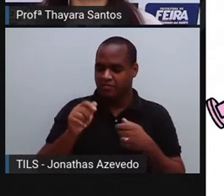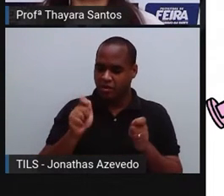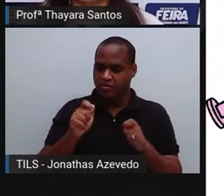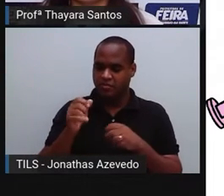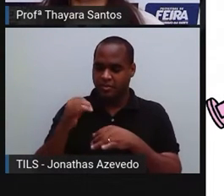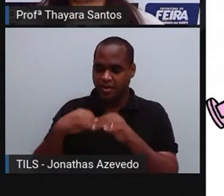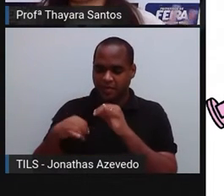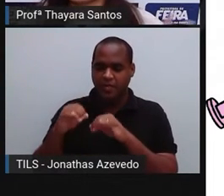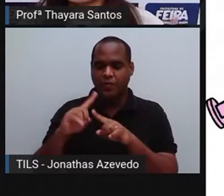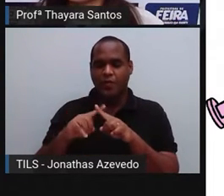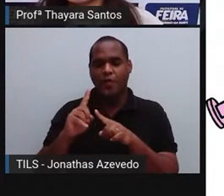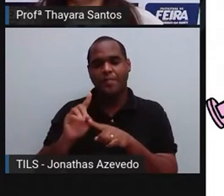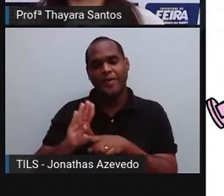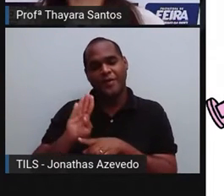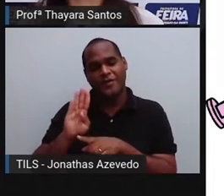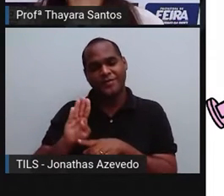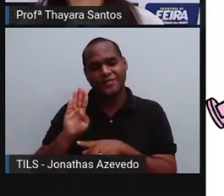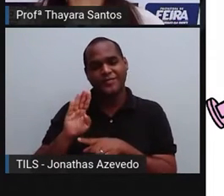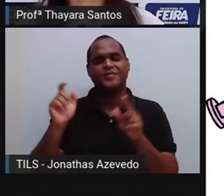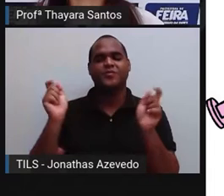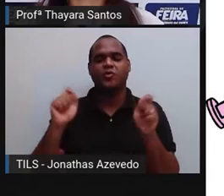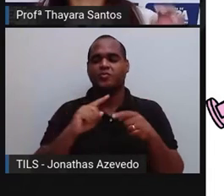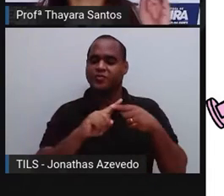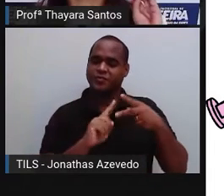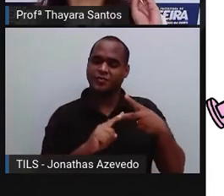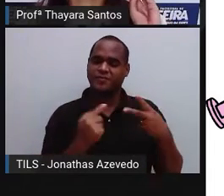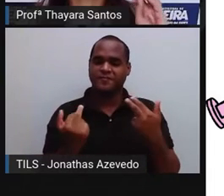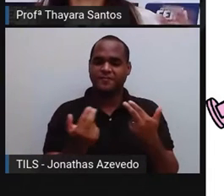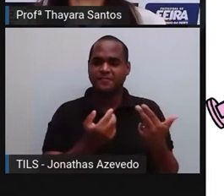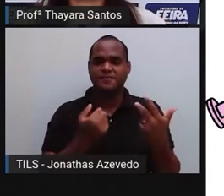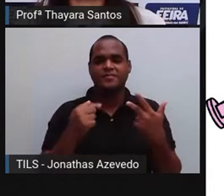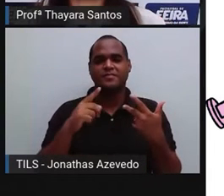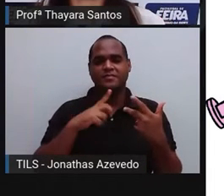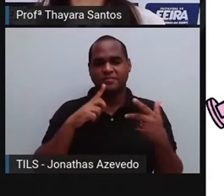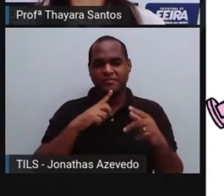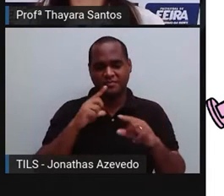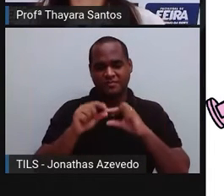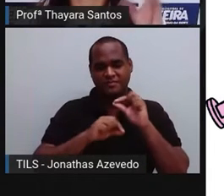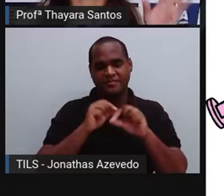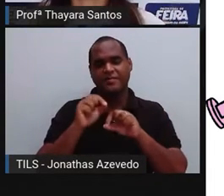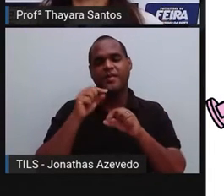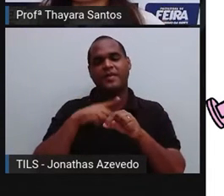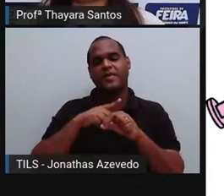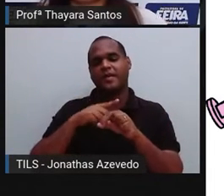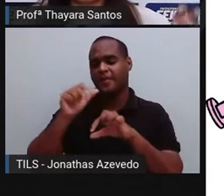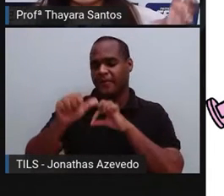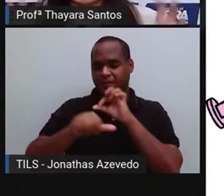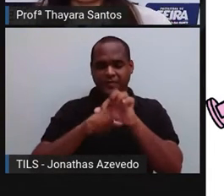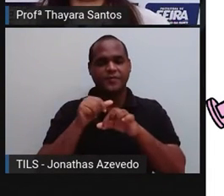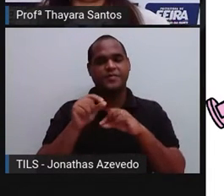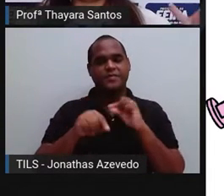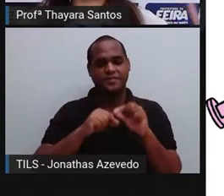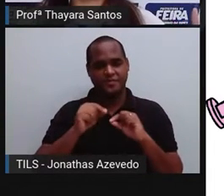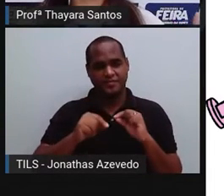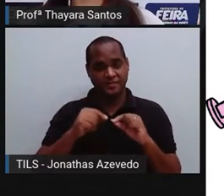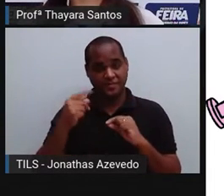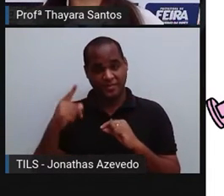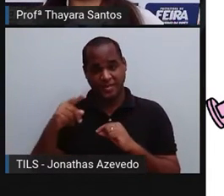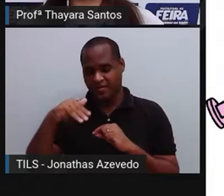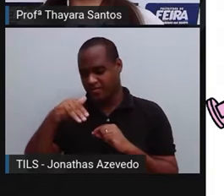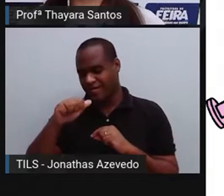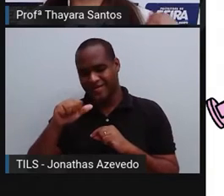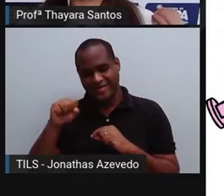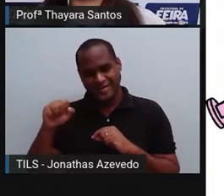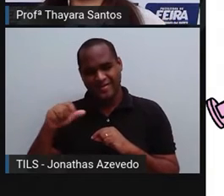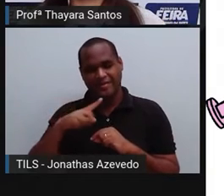ou fermento biológico, os dois fazem o mesmo efeito. Quando a gente introduz aquele fermento, o que é que acontece? aquela massa ela vai